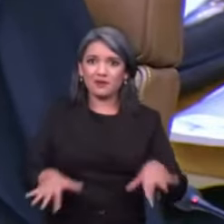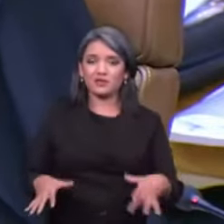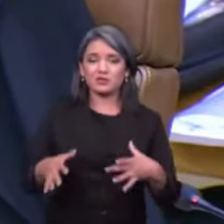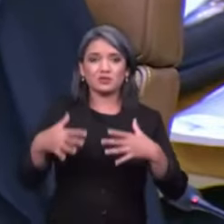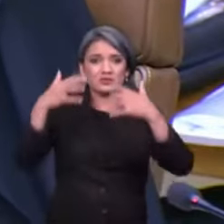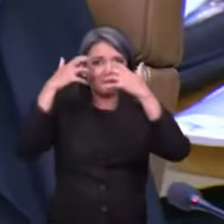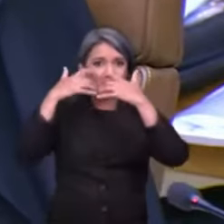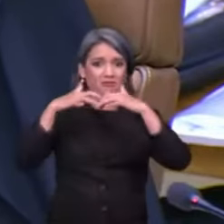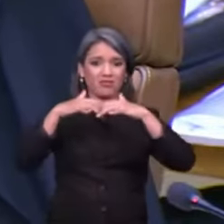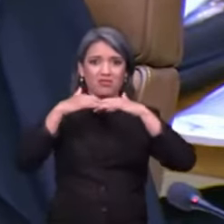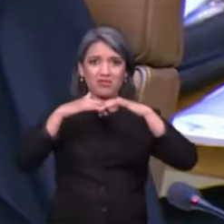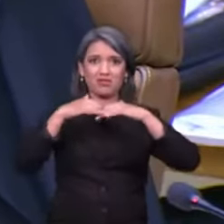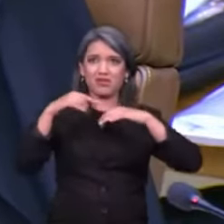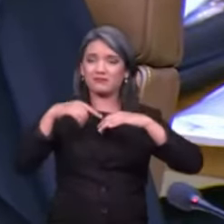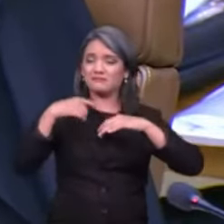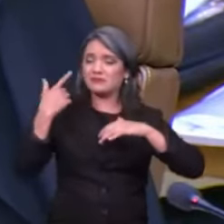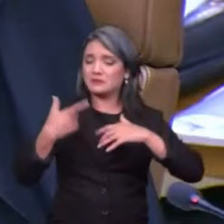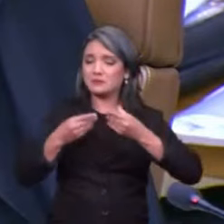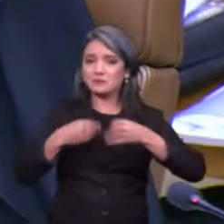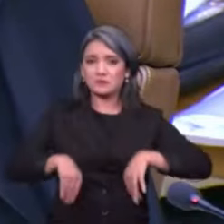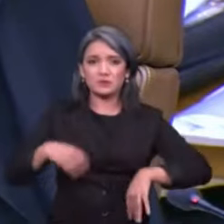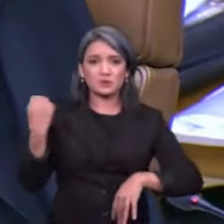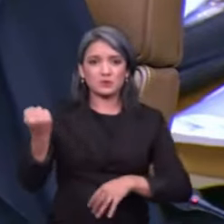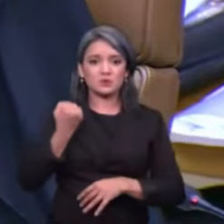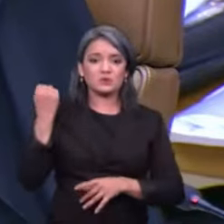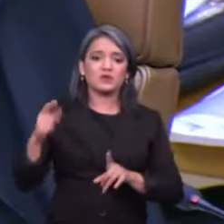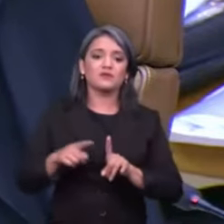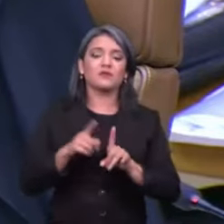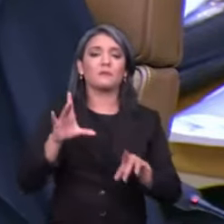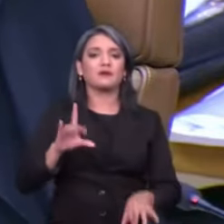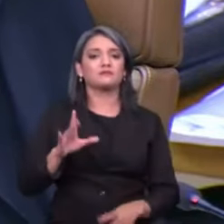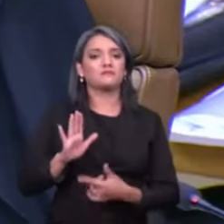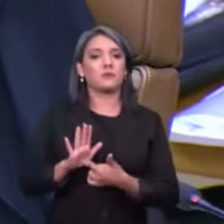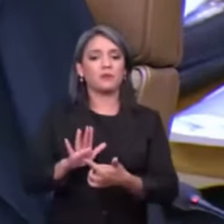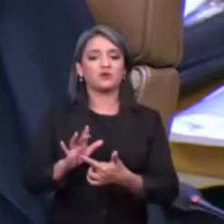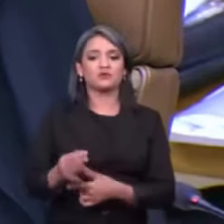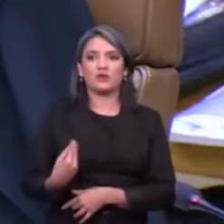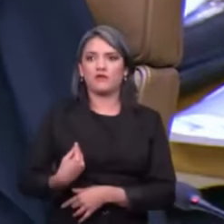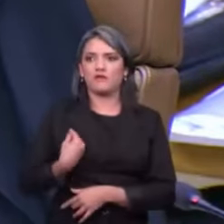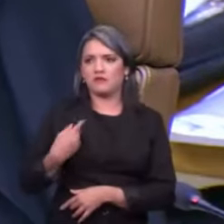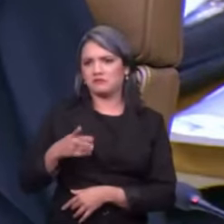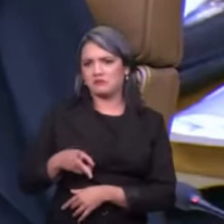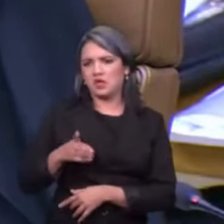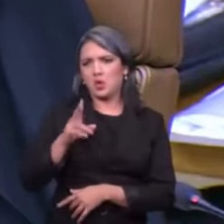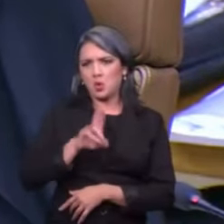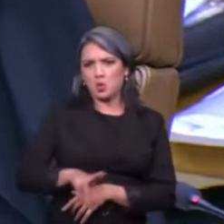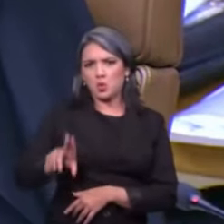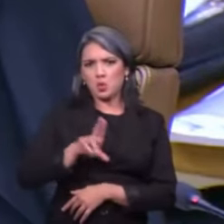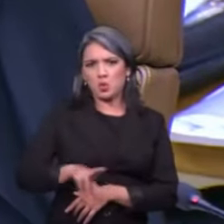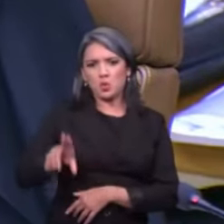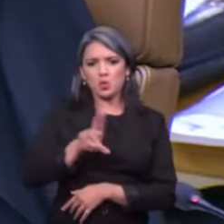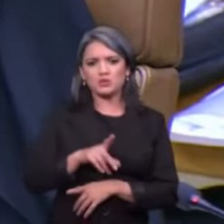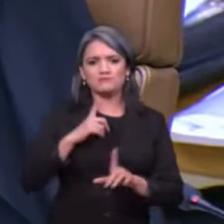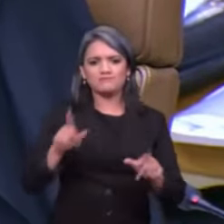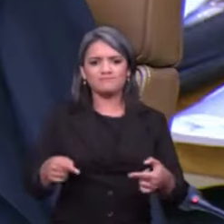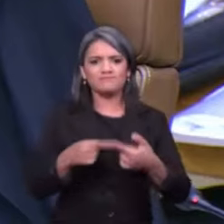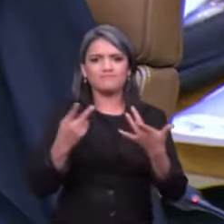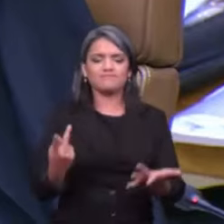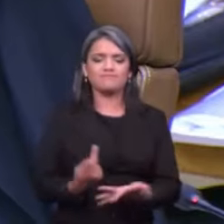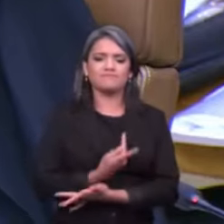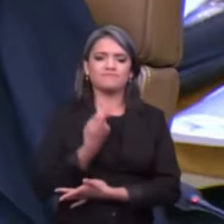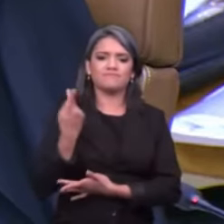cerebral. As evidências científicas trazem que a exposição ao longo da vida do uso de maconha tem uma forte associação com a